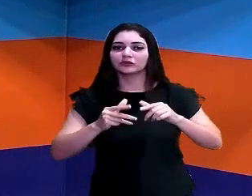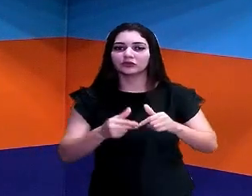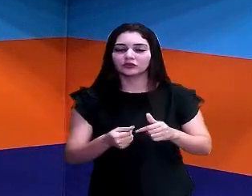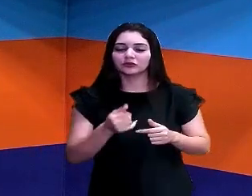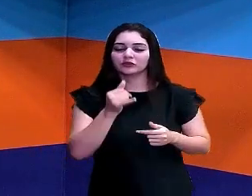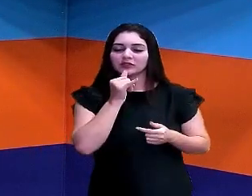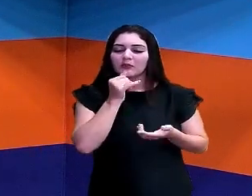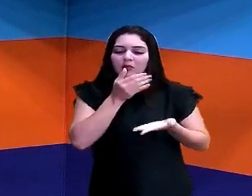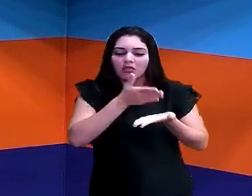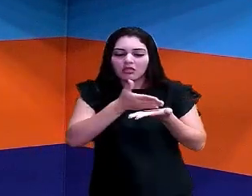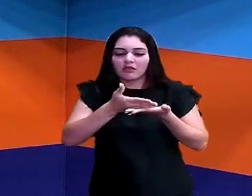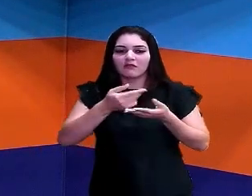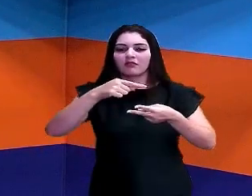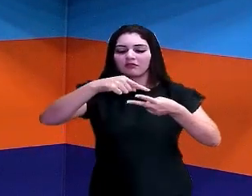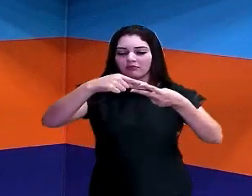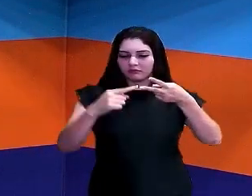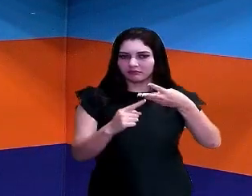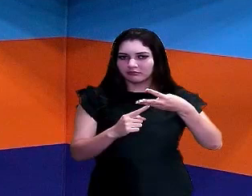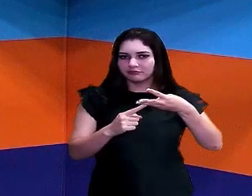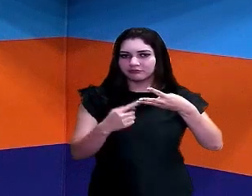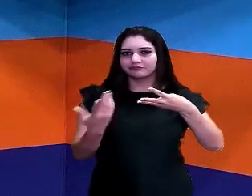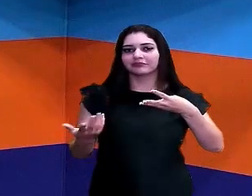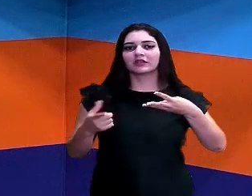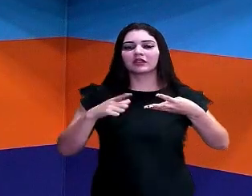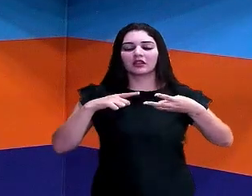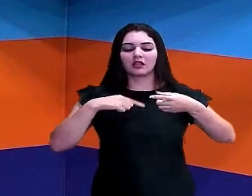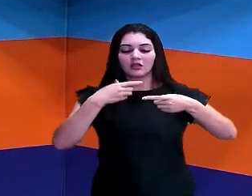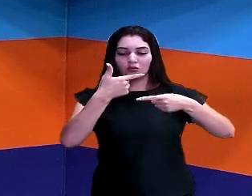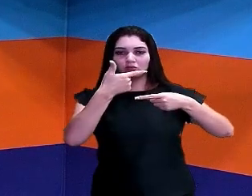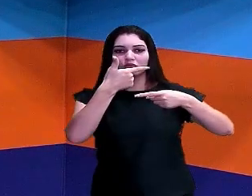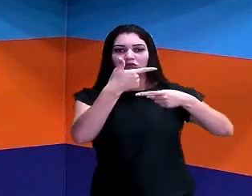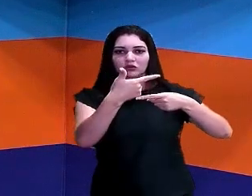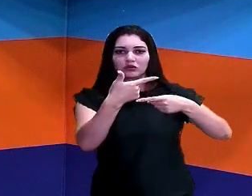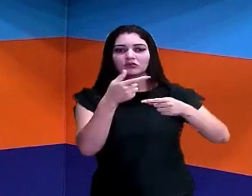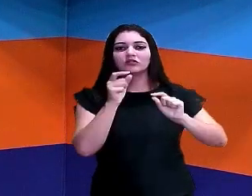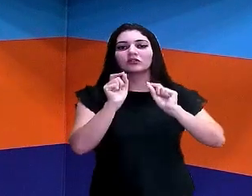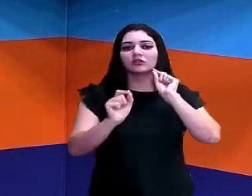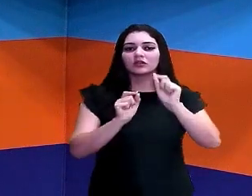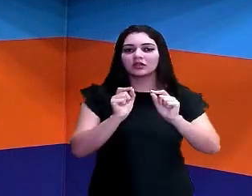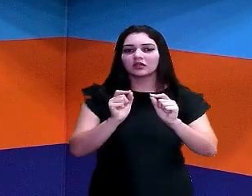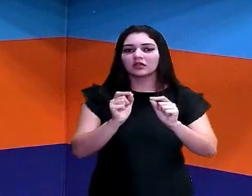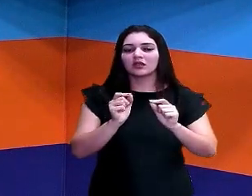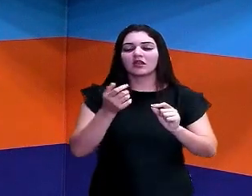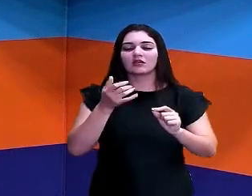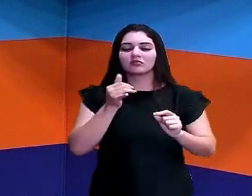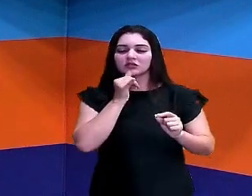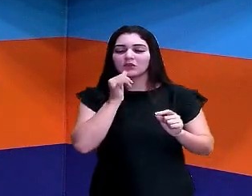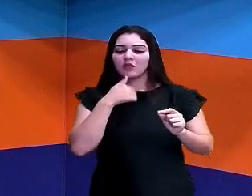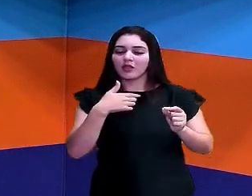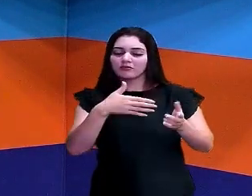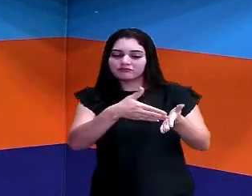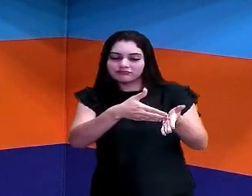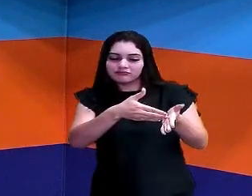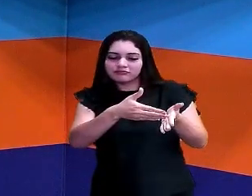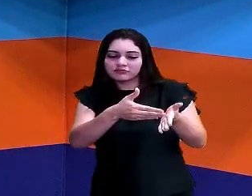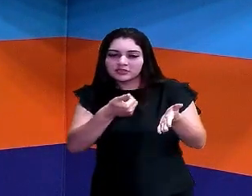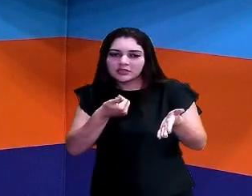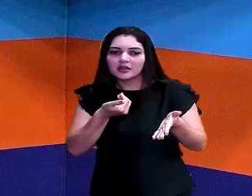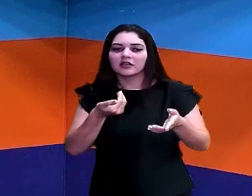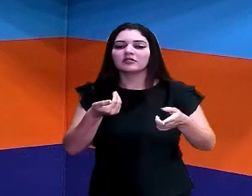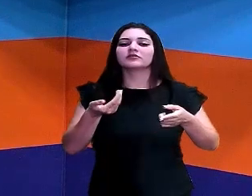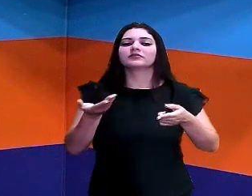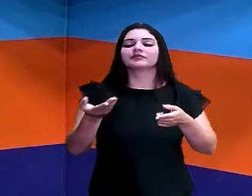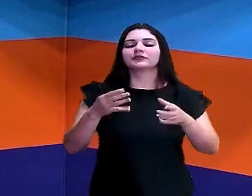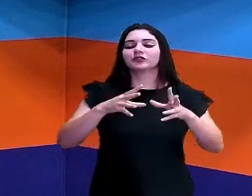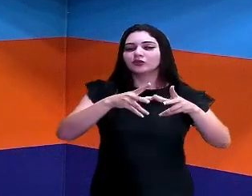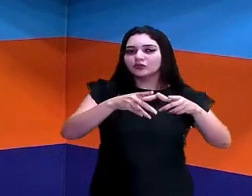dividido em 3 partes. E o 2 vai indicar aquilo que eu considerei, eu retirei, eu fracionei aquele